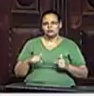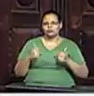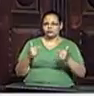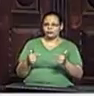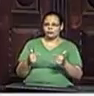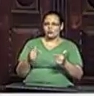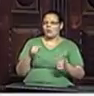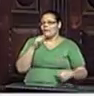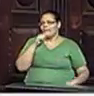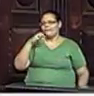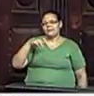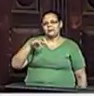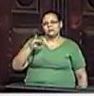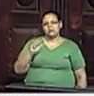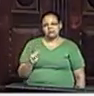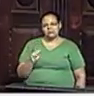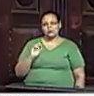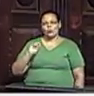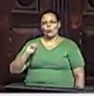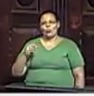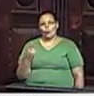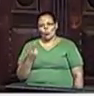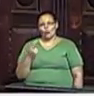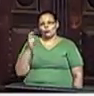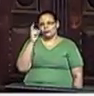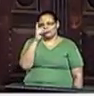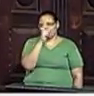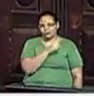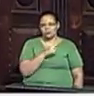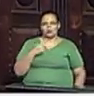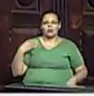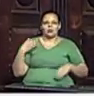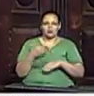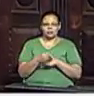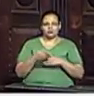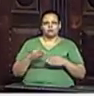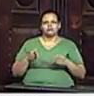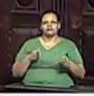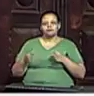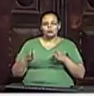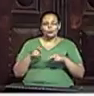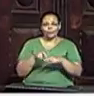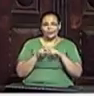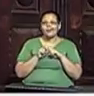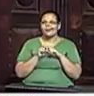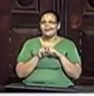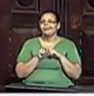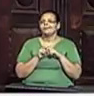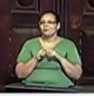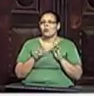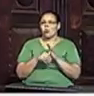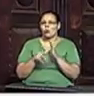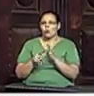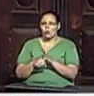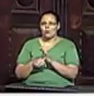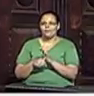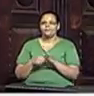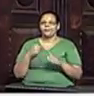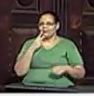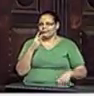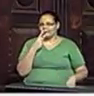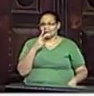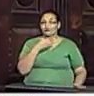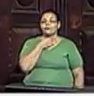de milícias ou uma quantidade, enfim, uma dificuldade de acesso pela questão do roubo. O que acontece? Entra o